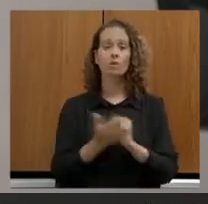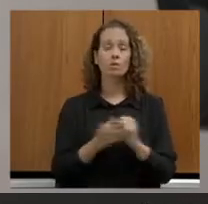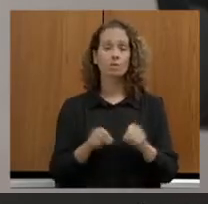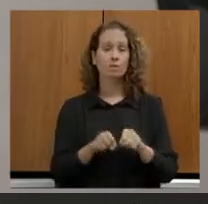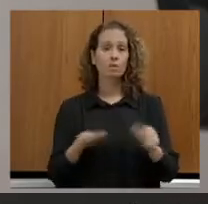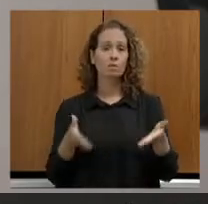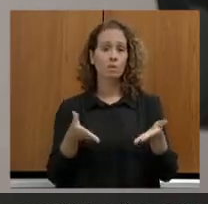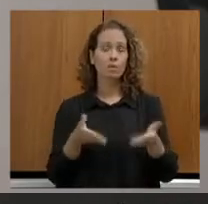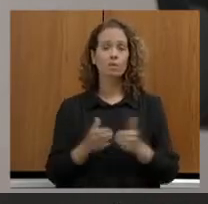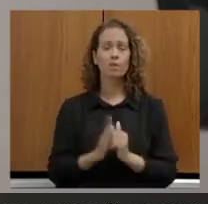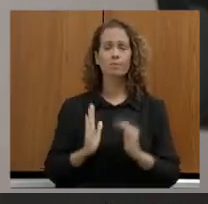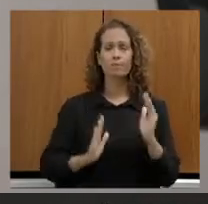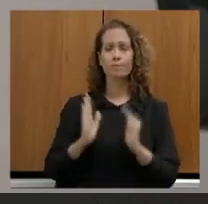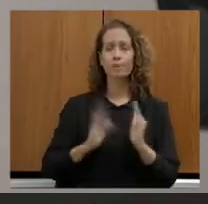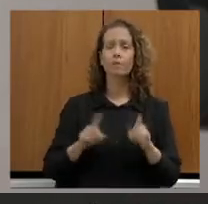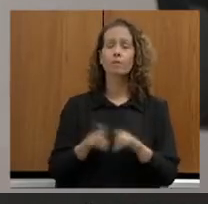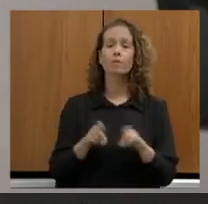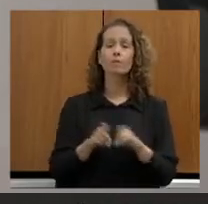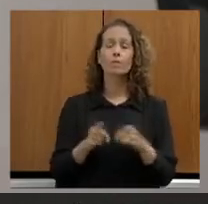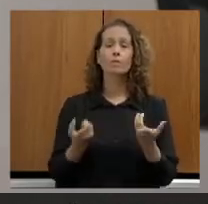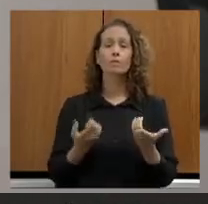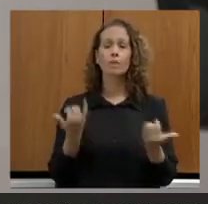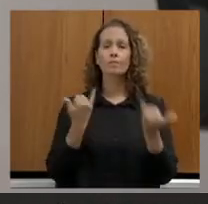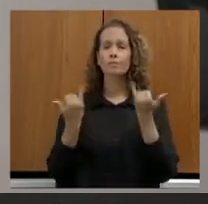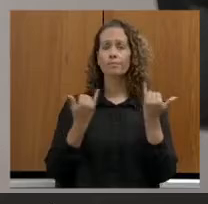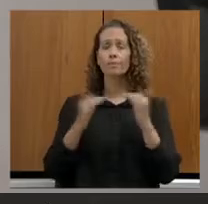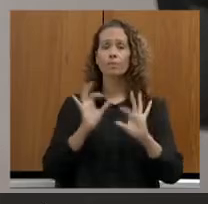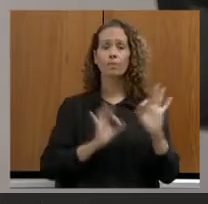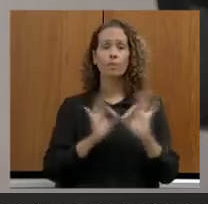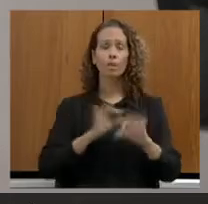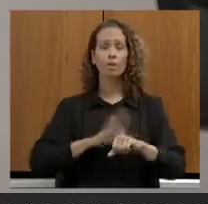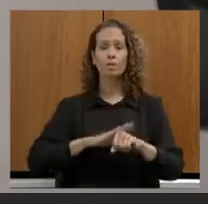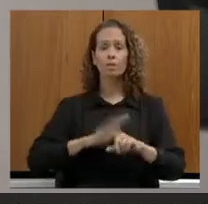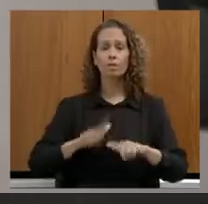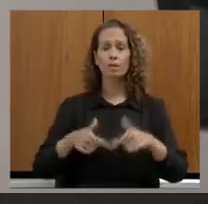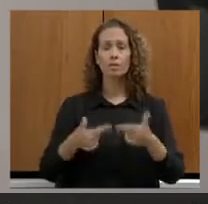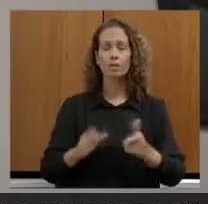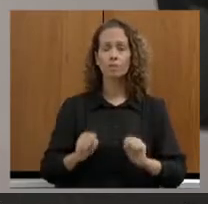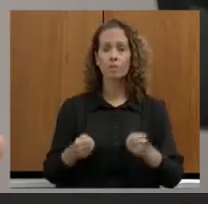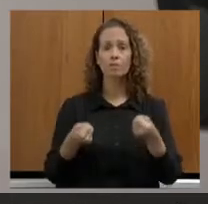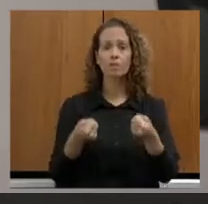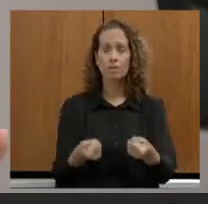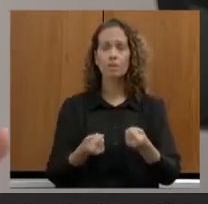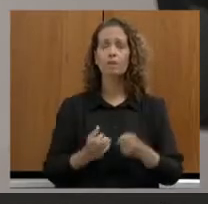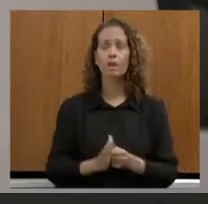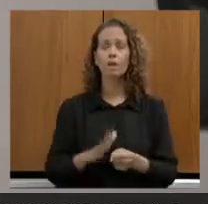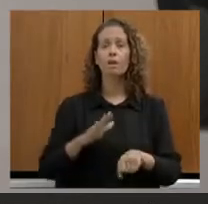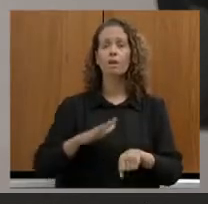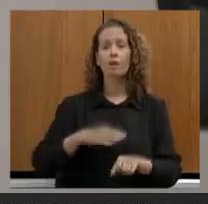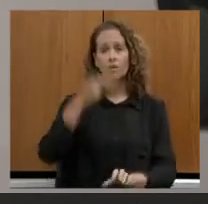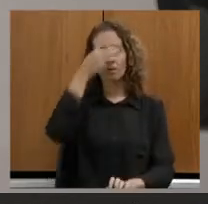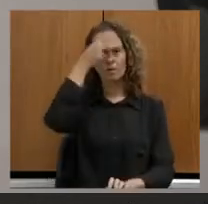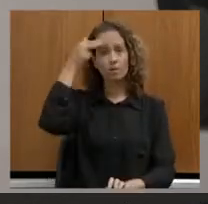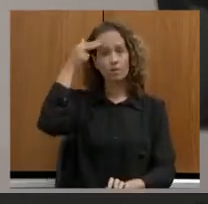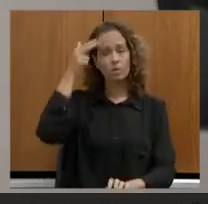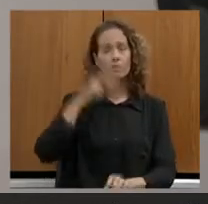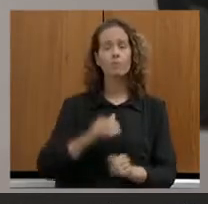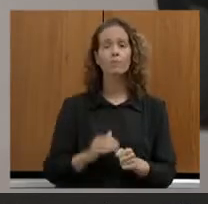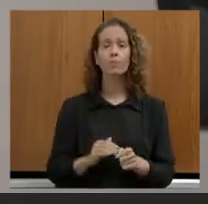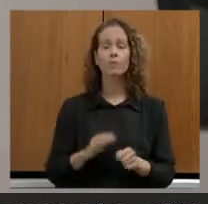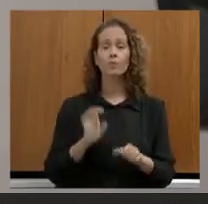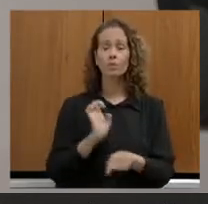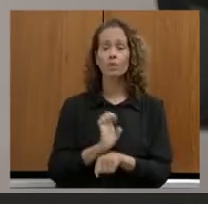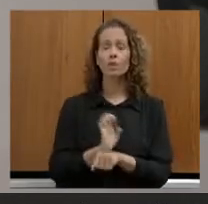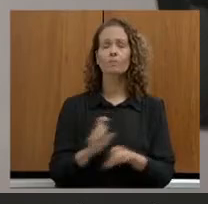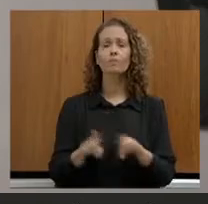vídeo 19 é que ela ainda informações sobre a existência de planos e ações para enfrentar o analfabetismo no estado requerimento